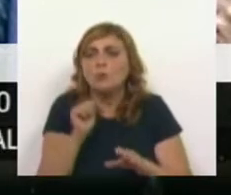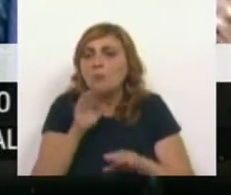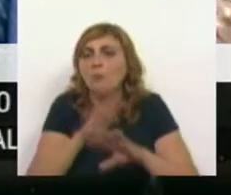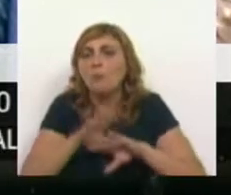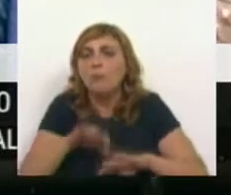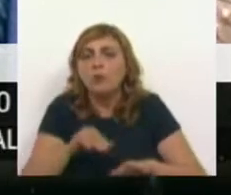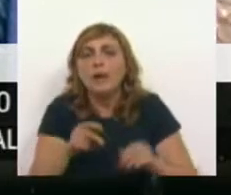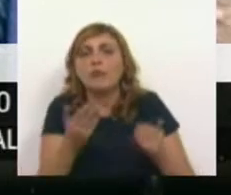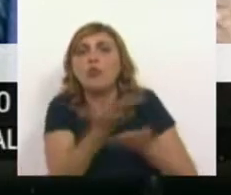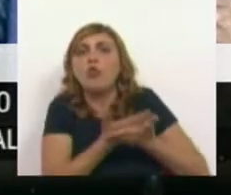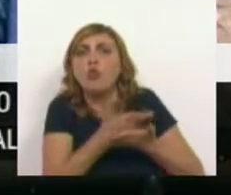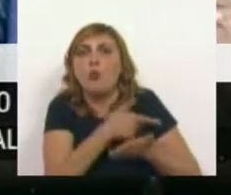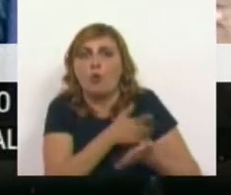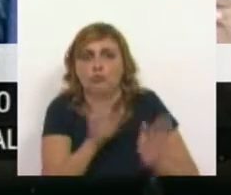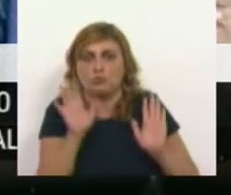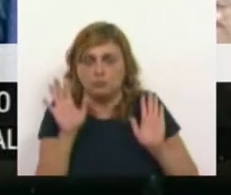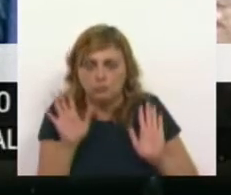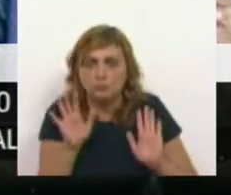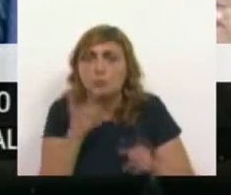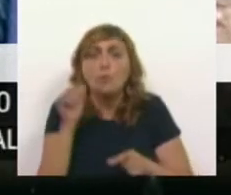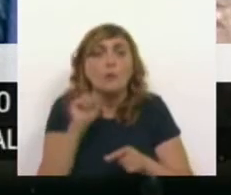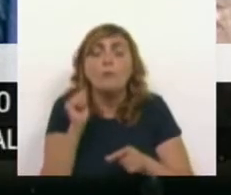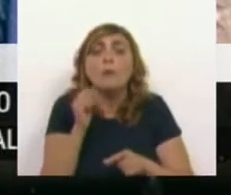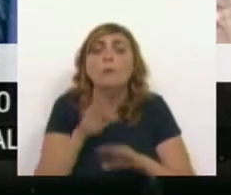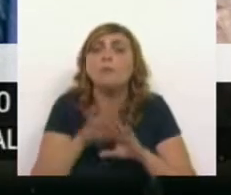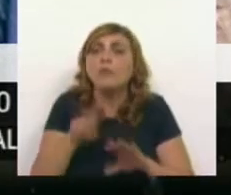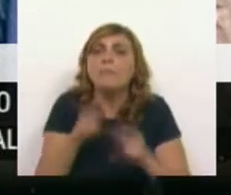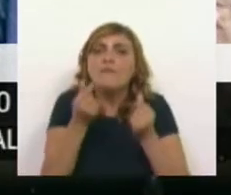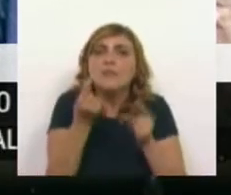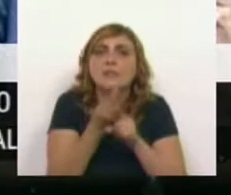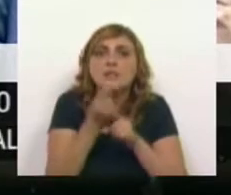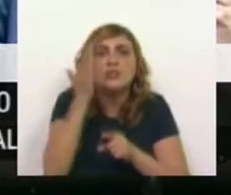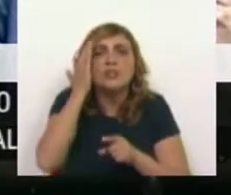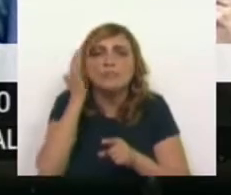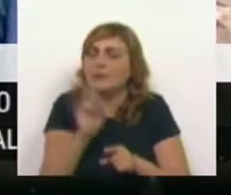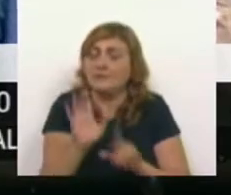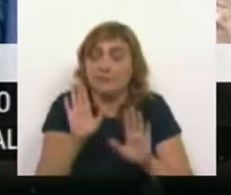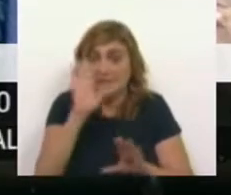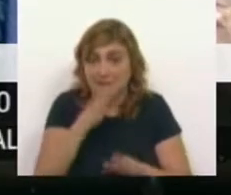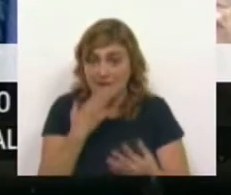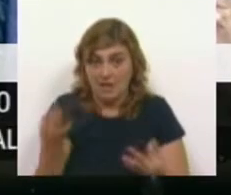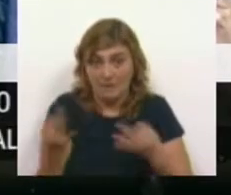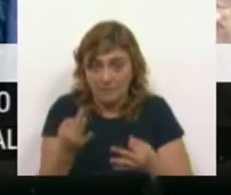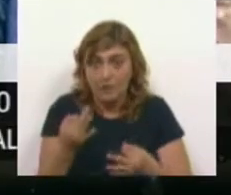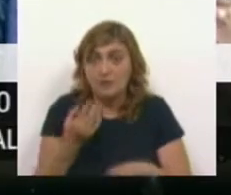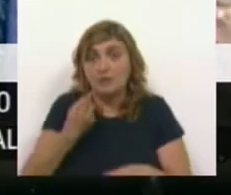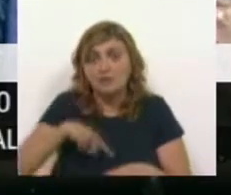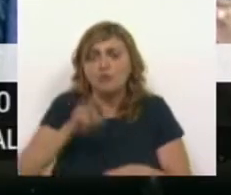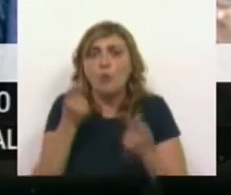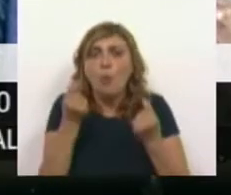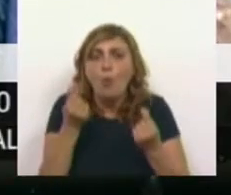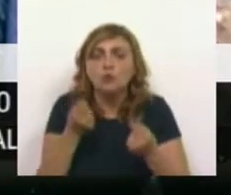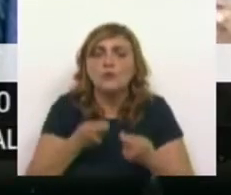de negócios e não pode ficar refém de estimativas financeiras. Se tivéssemos realmente em conta os